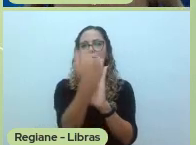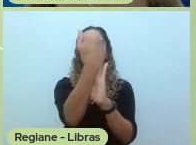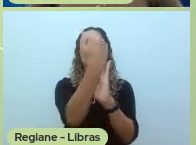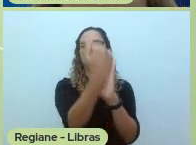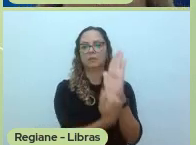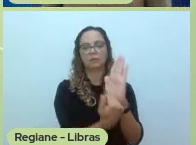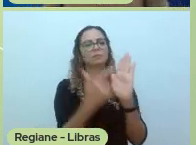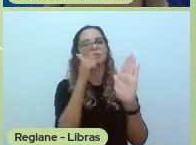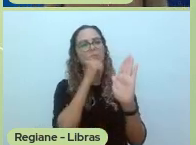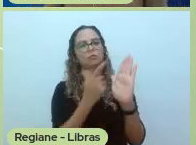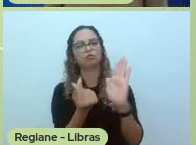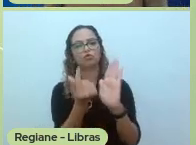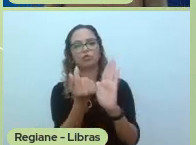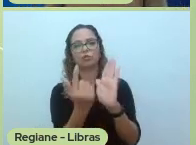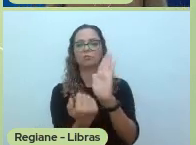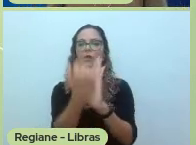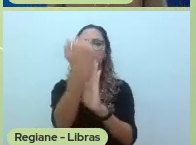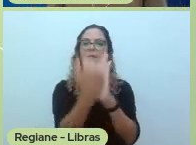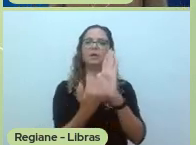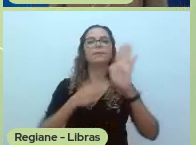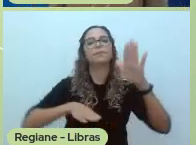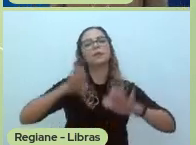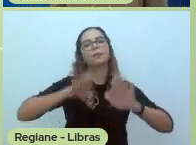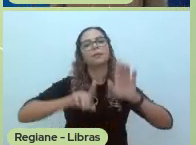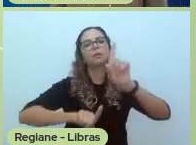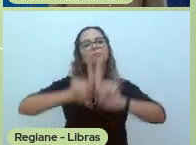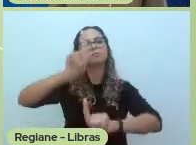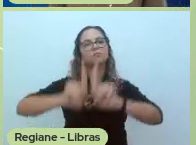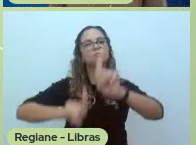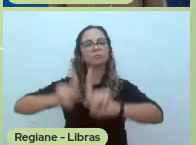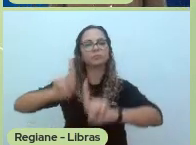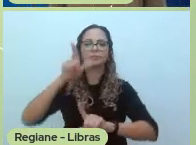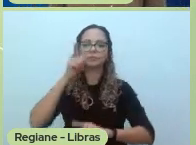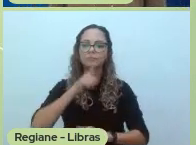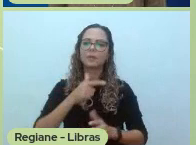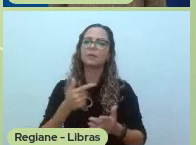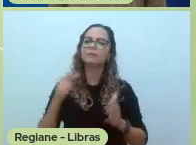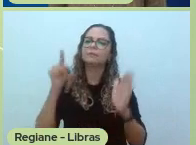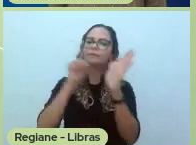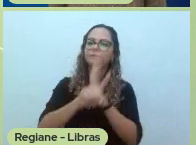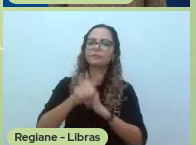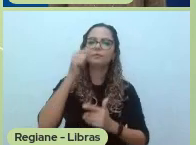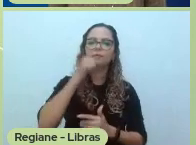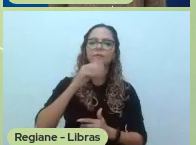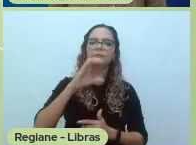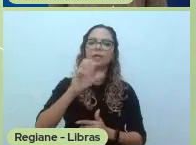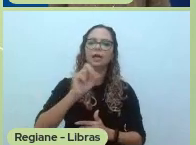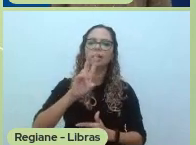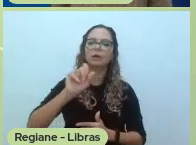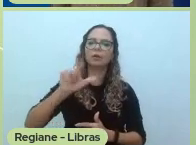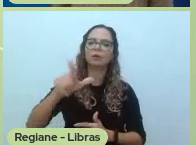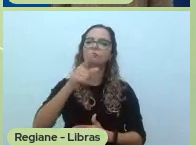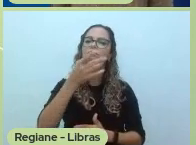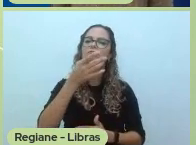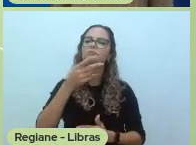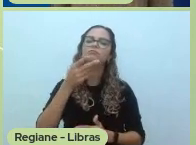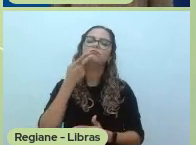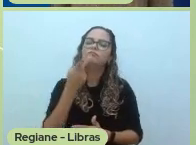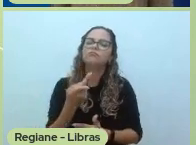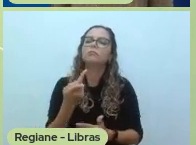resultado. Mas aí, Carol, eu te pediria para avaliar esse tipo de política. Ele é um indutor,